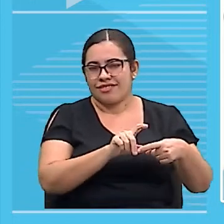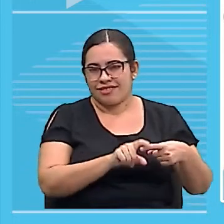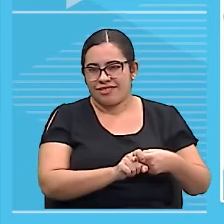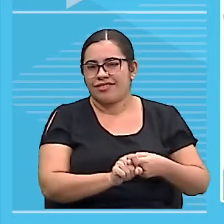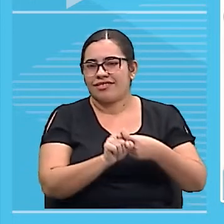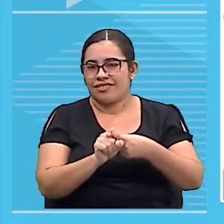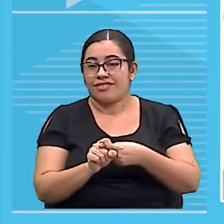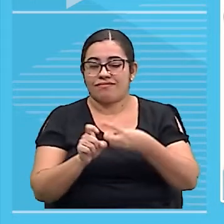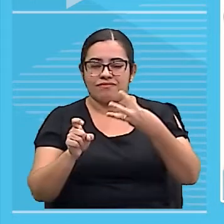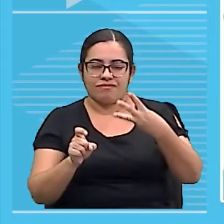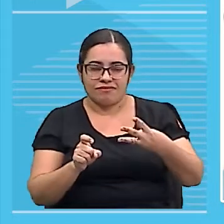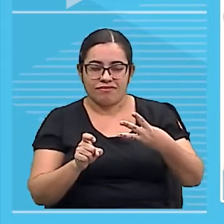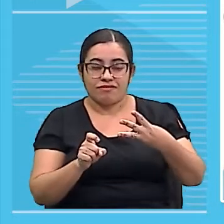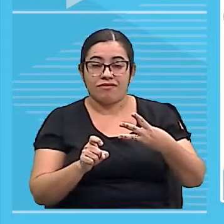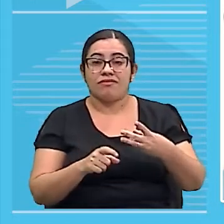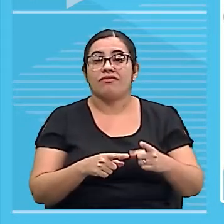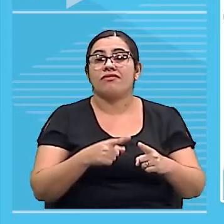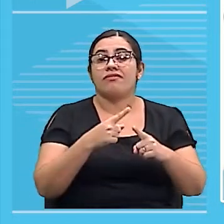15